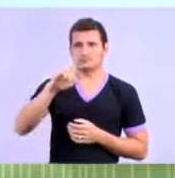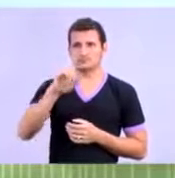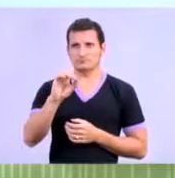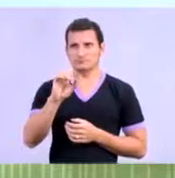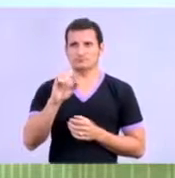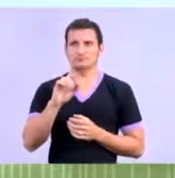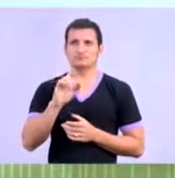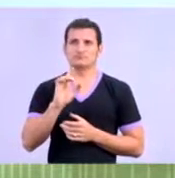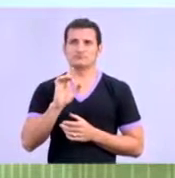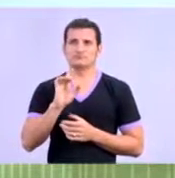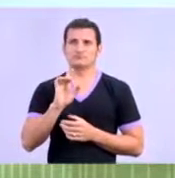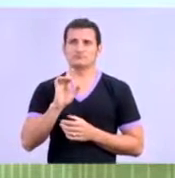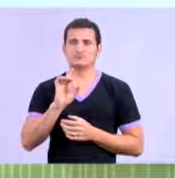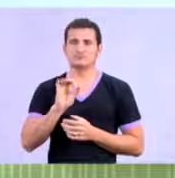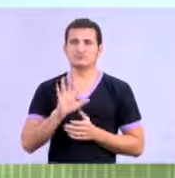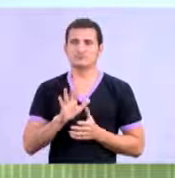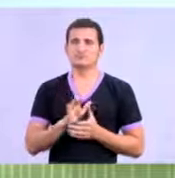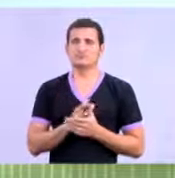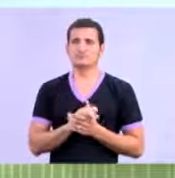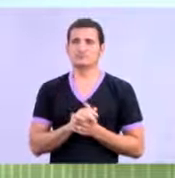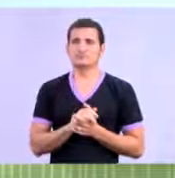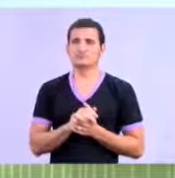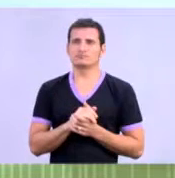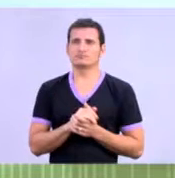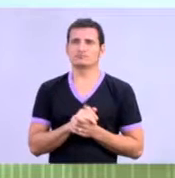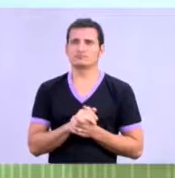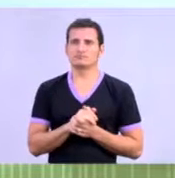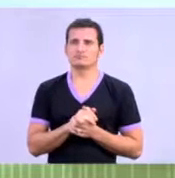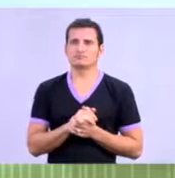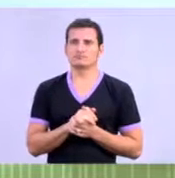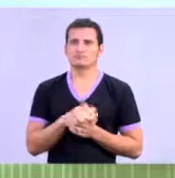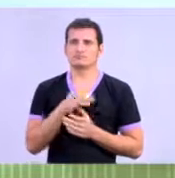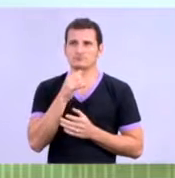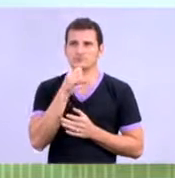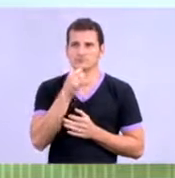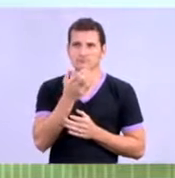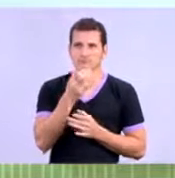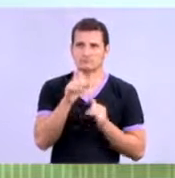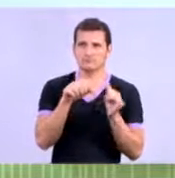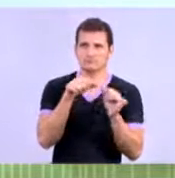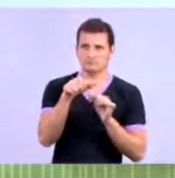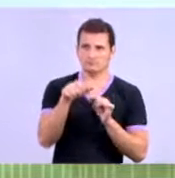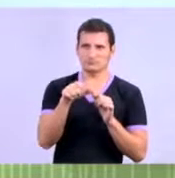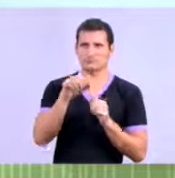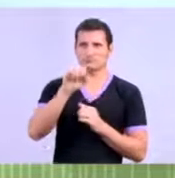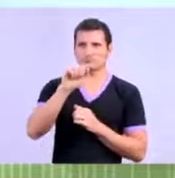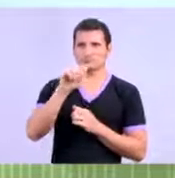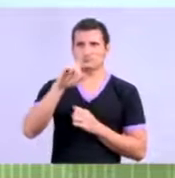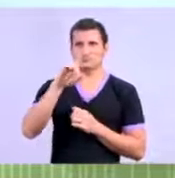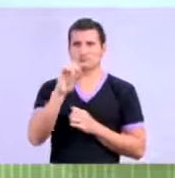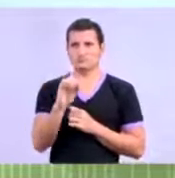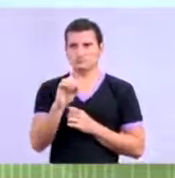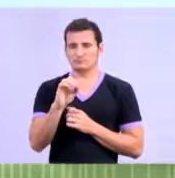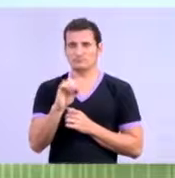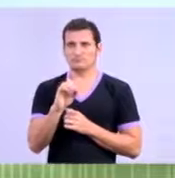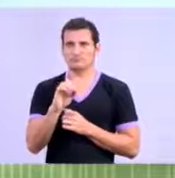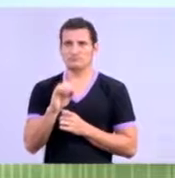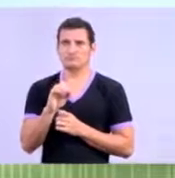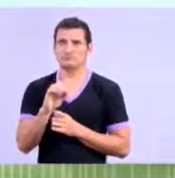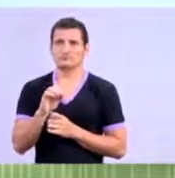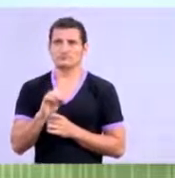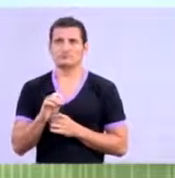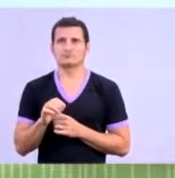atributo read-only, e toda vez que eu quisesse modificar o saldo, eu só poderia fazer essa